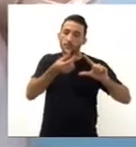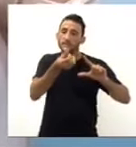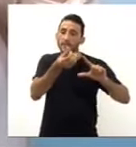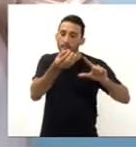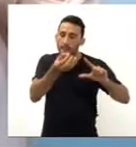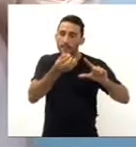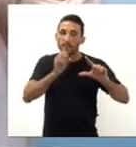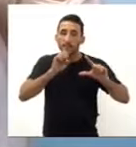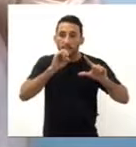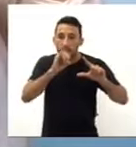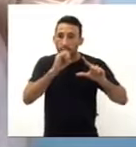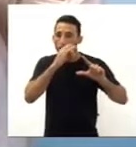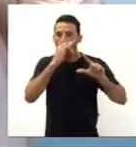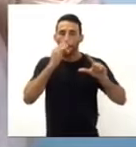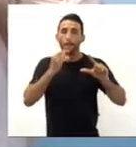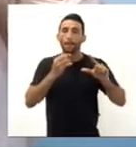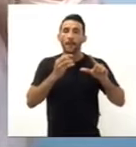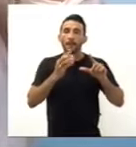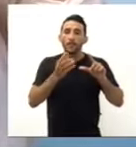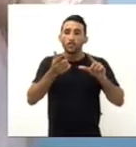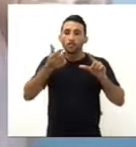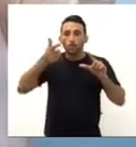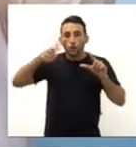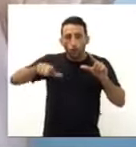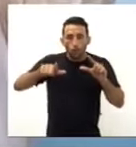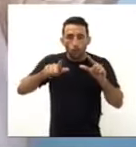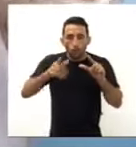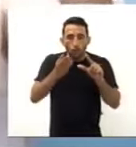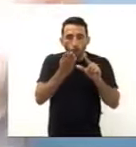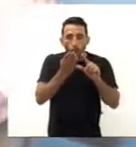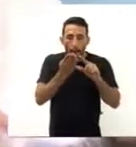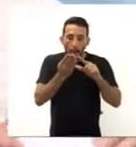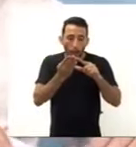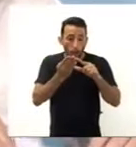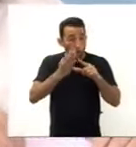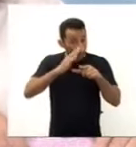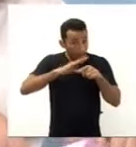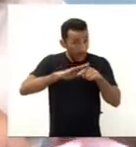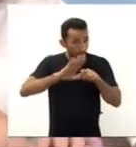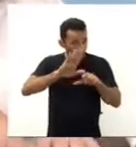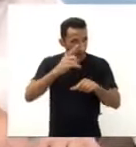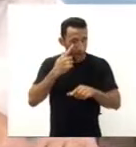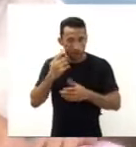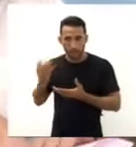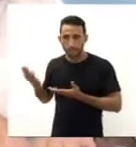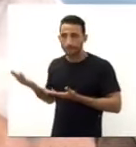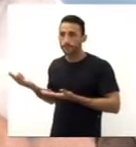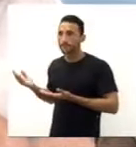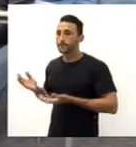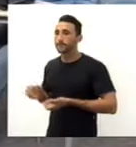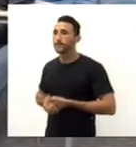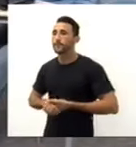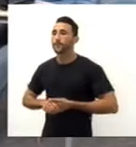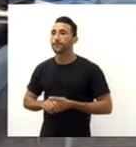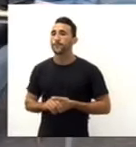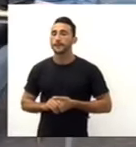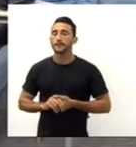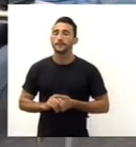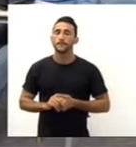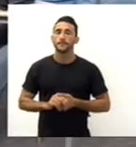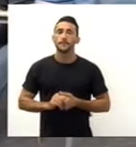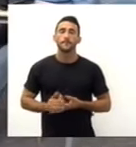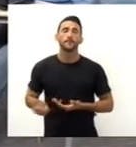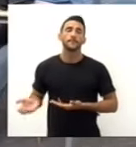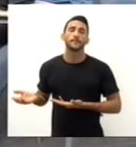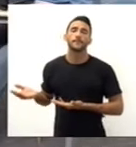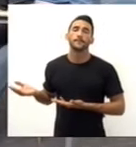se eu dobrar esse daqui ao meio, vamos dobrar esse triângulo ao meio. Então, dobrando ao meio,